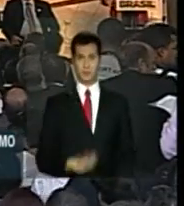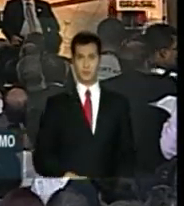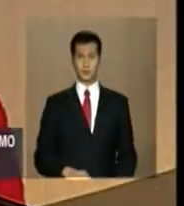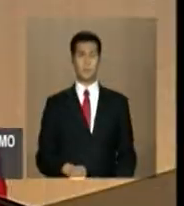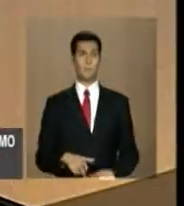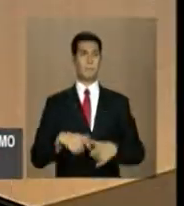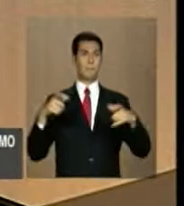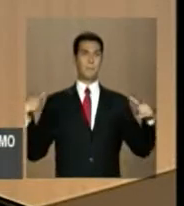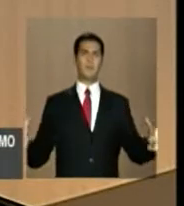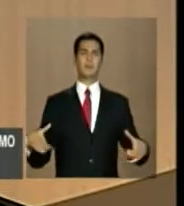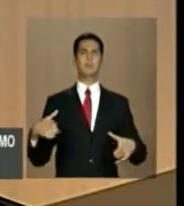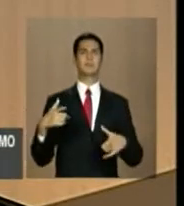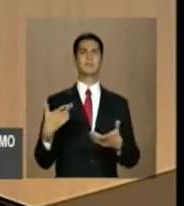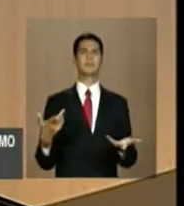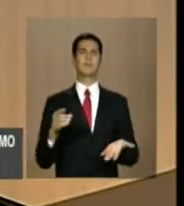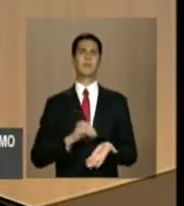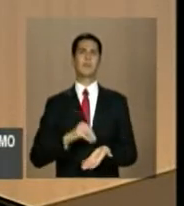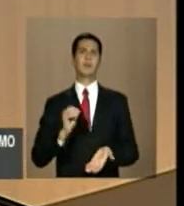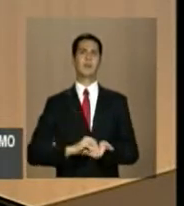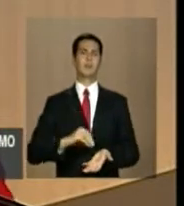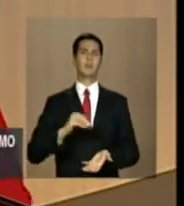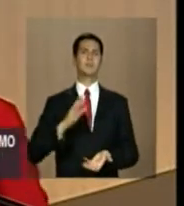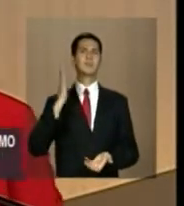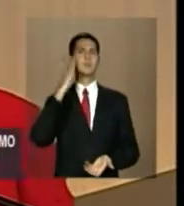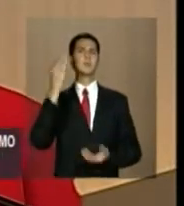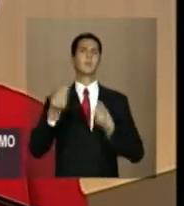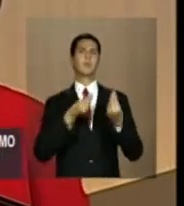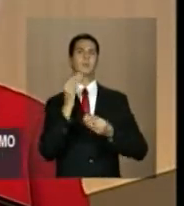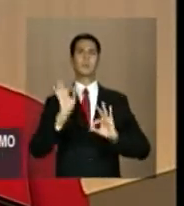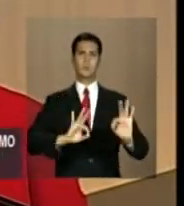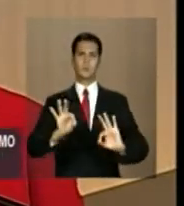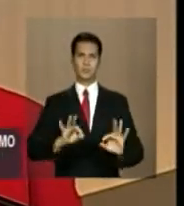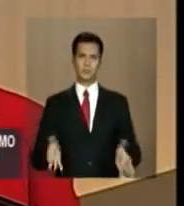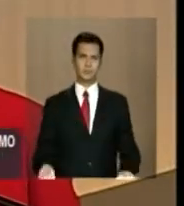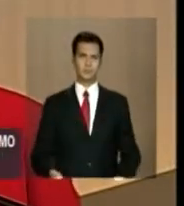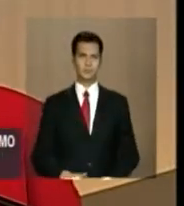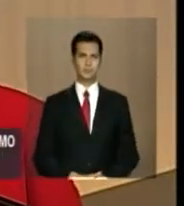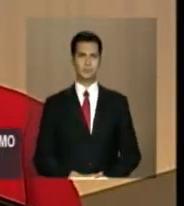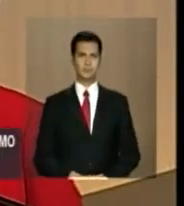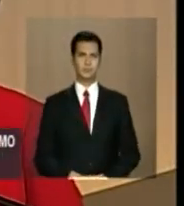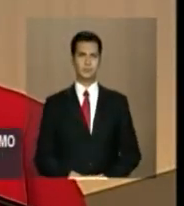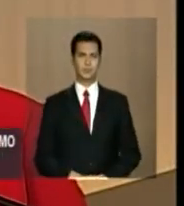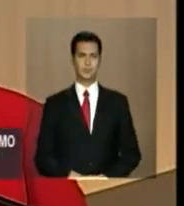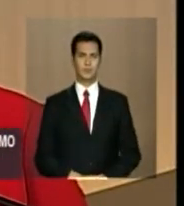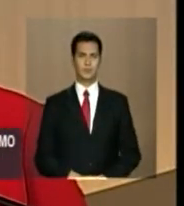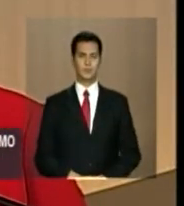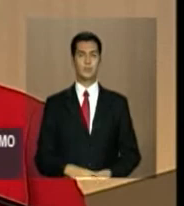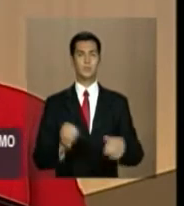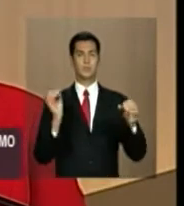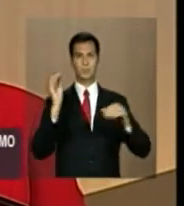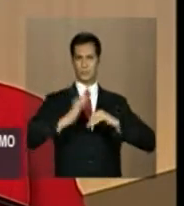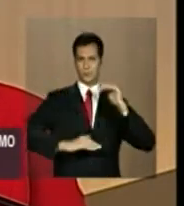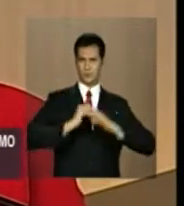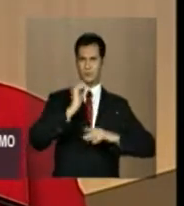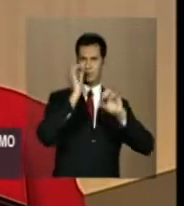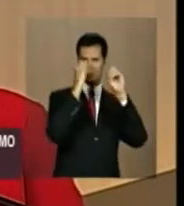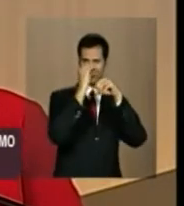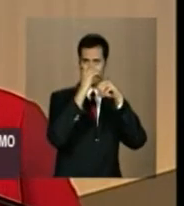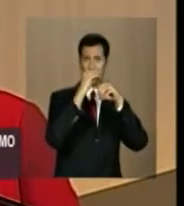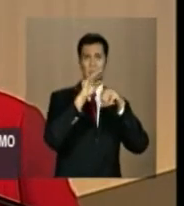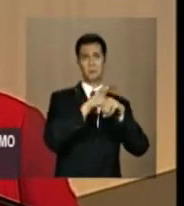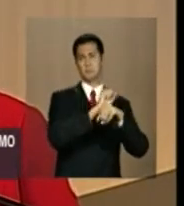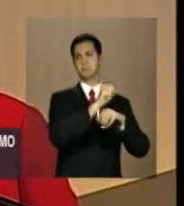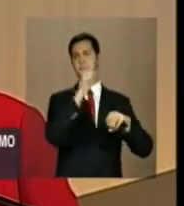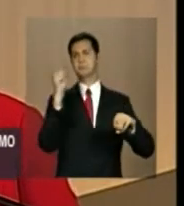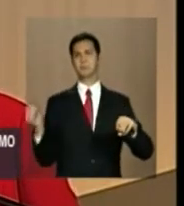tinha desaprendido de fazer projeto, tinha colocado seus engenheiros em tesourarias